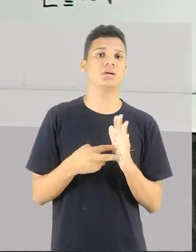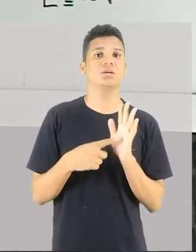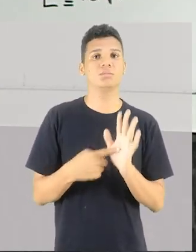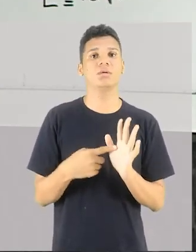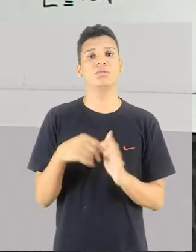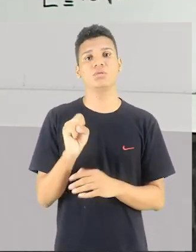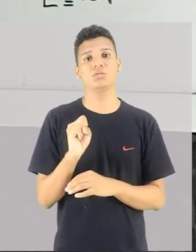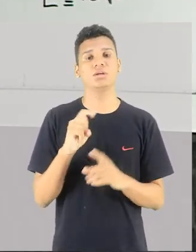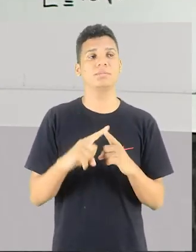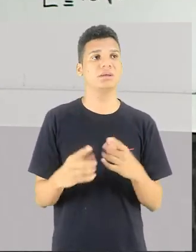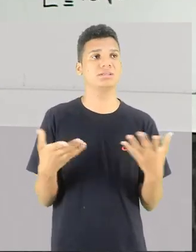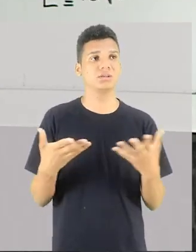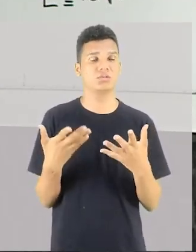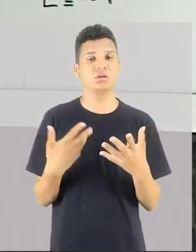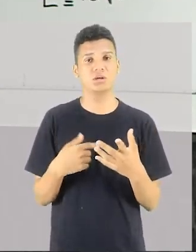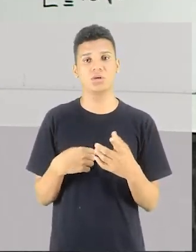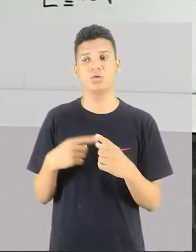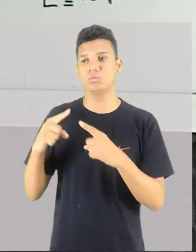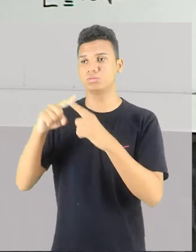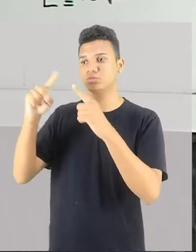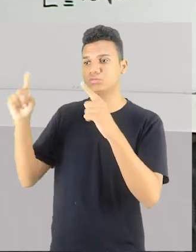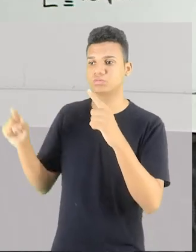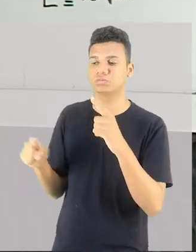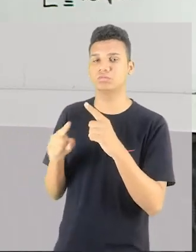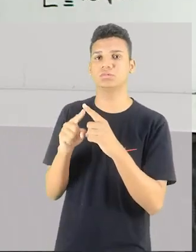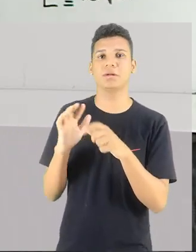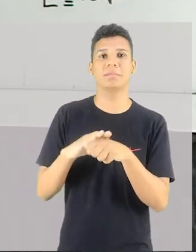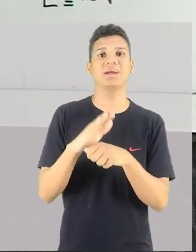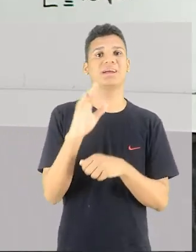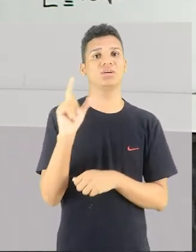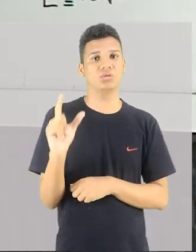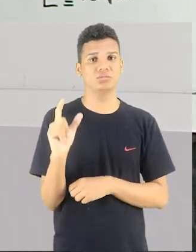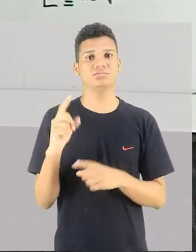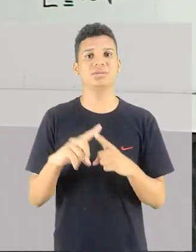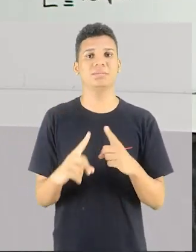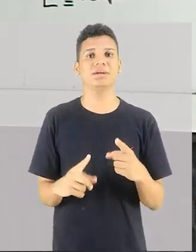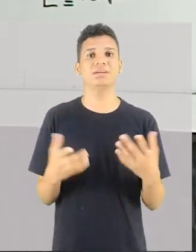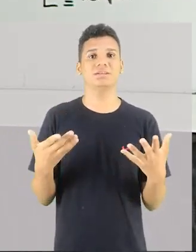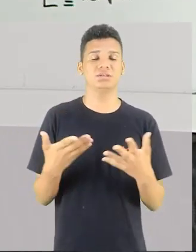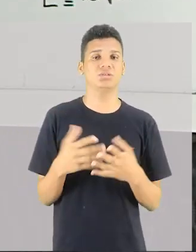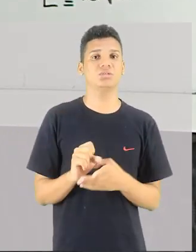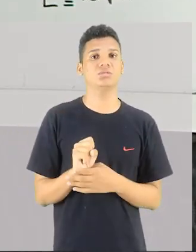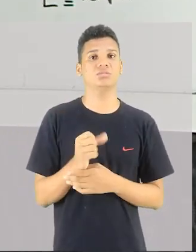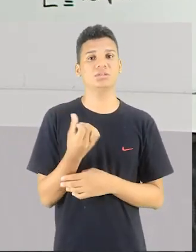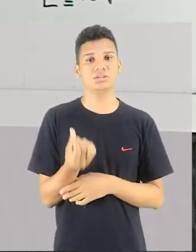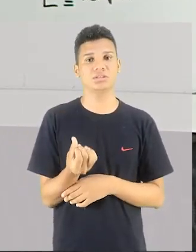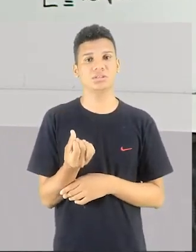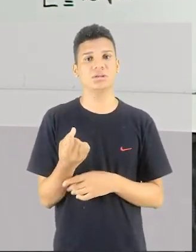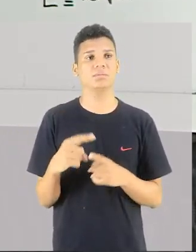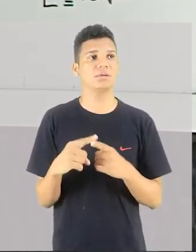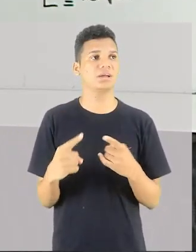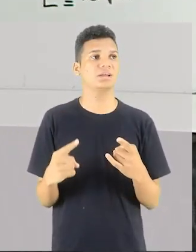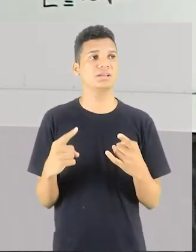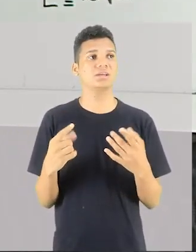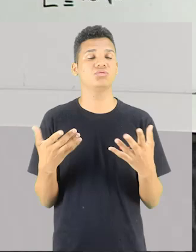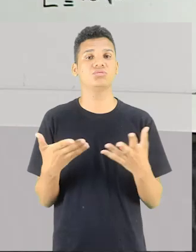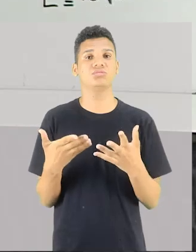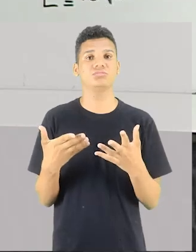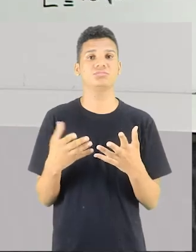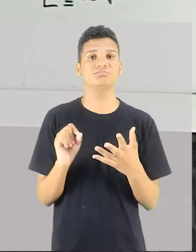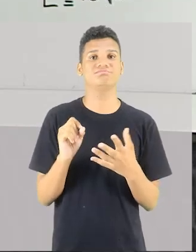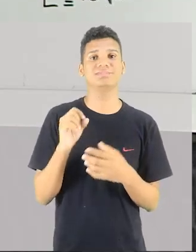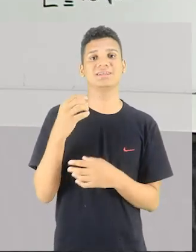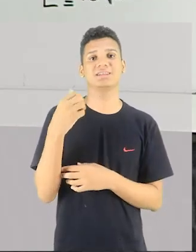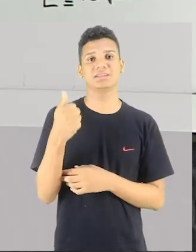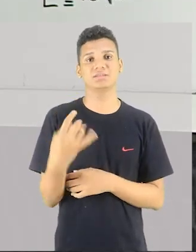então ele vai botar um círculo maior só que vai ficar o diâmetro de seis vai ficar como vai ficar 14 porque ele